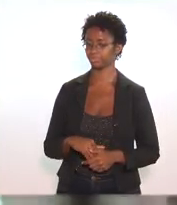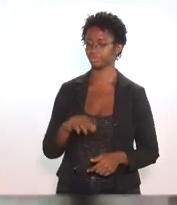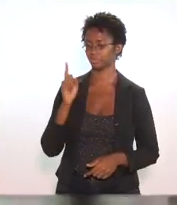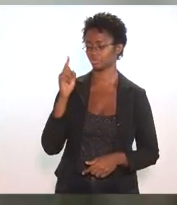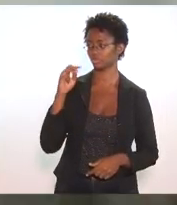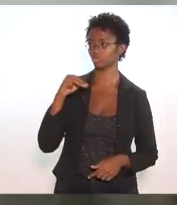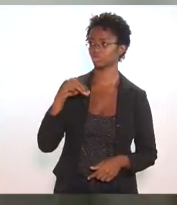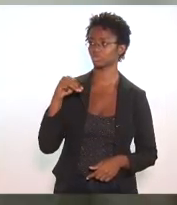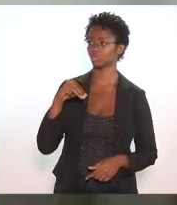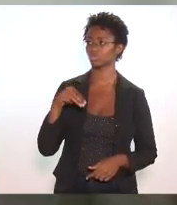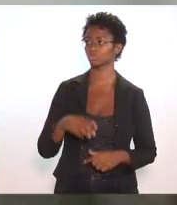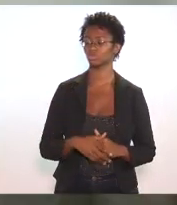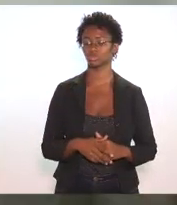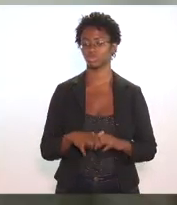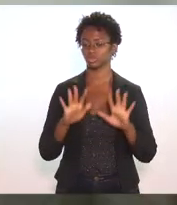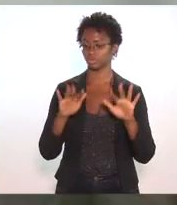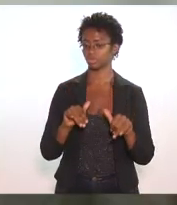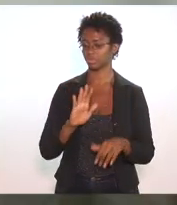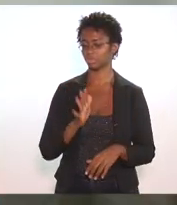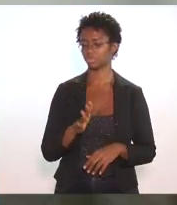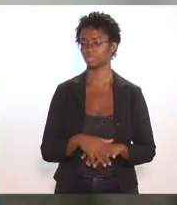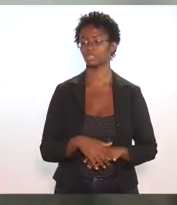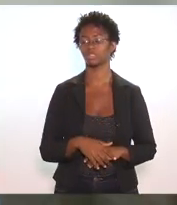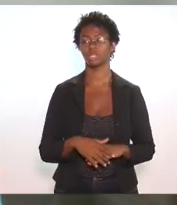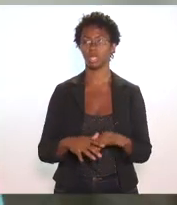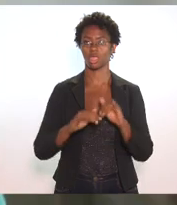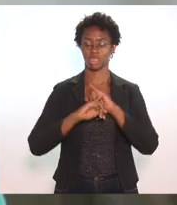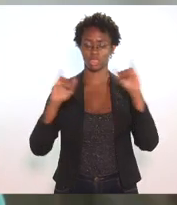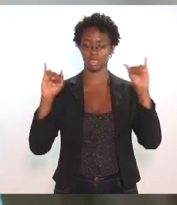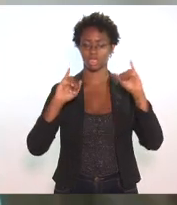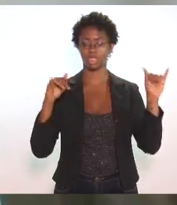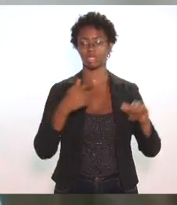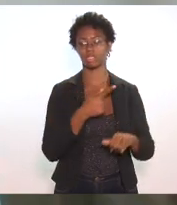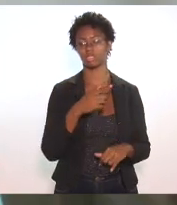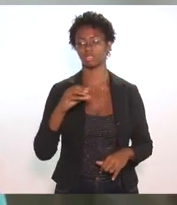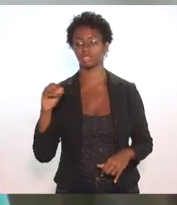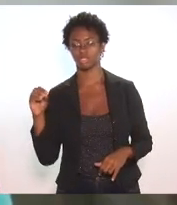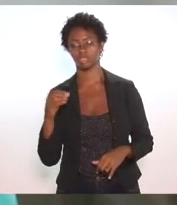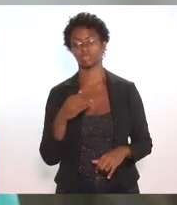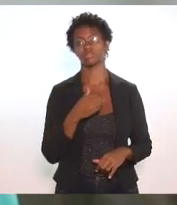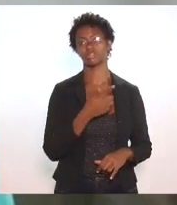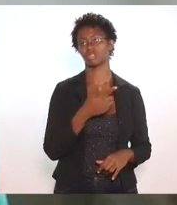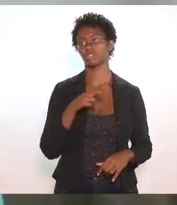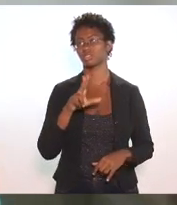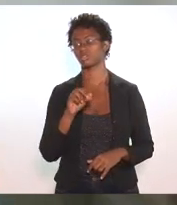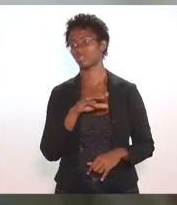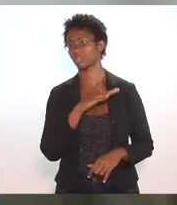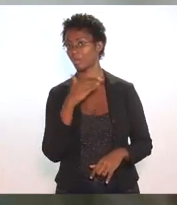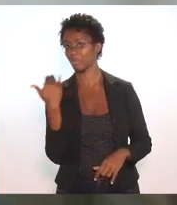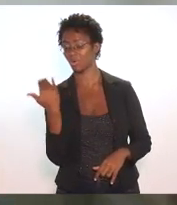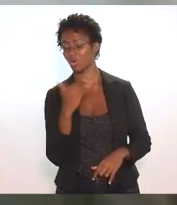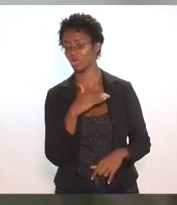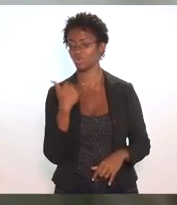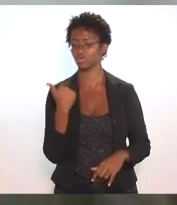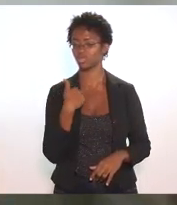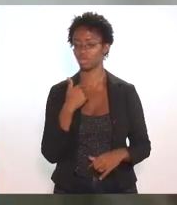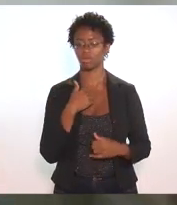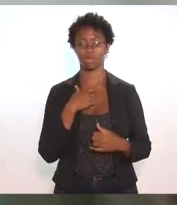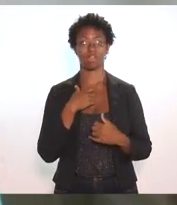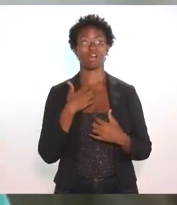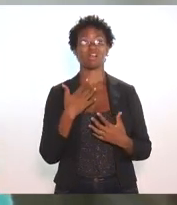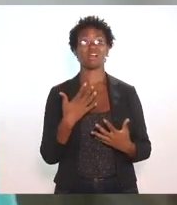deputado, vou terminar. Que anunciavam 700 mortos, 750 mortos, Eu ficava aqui